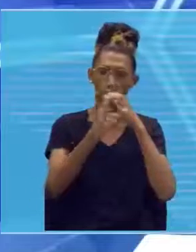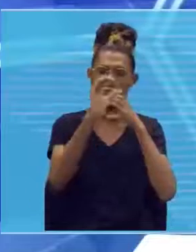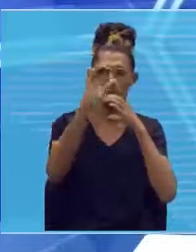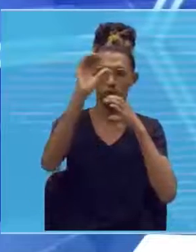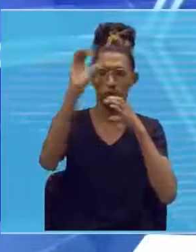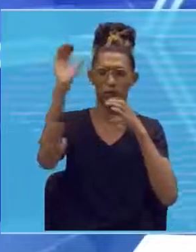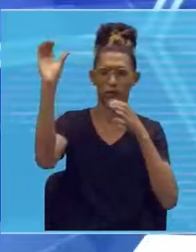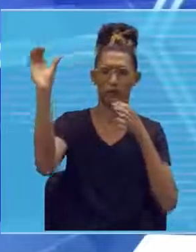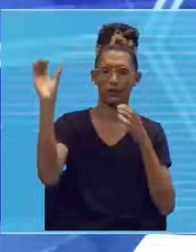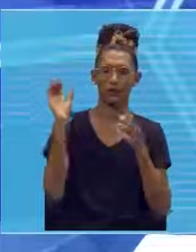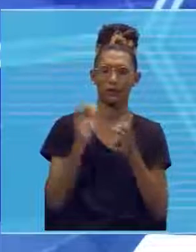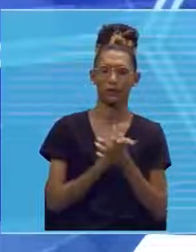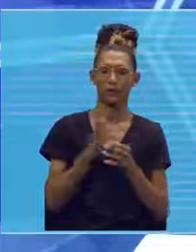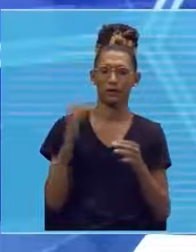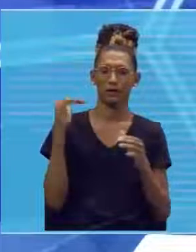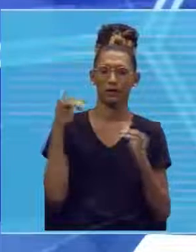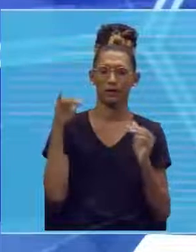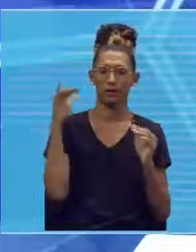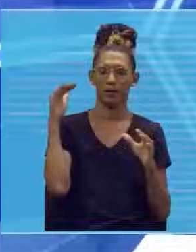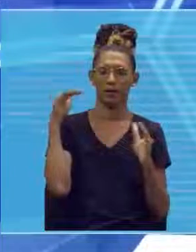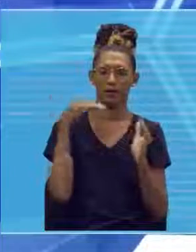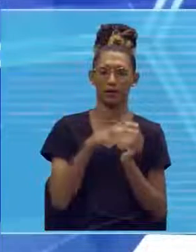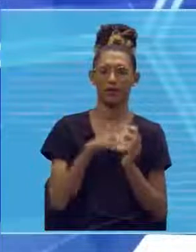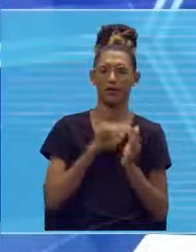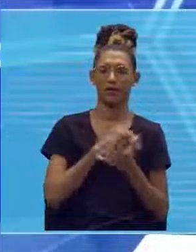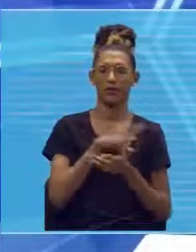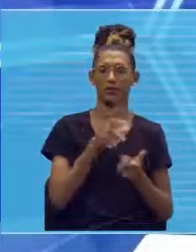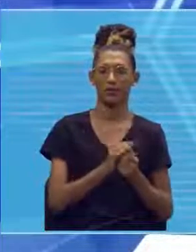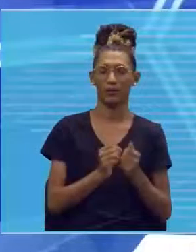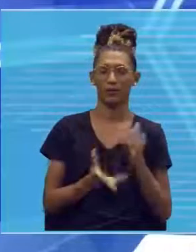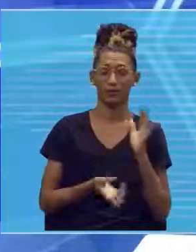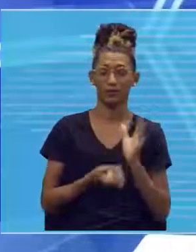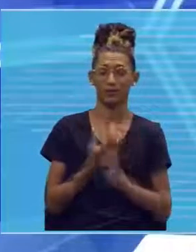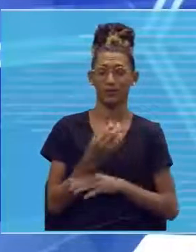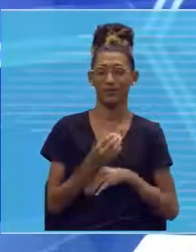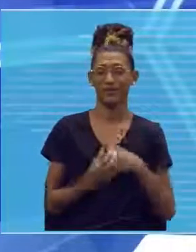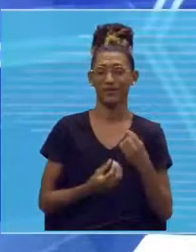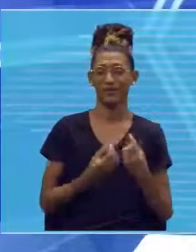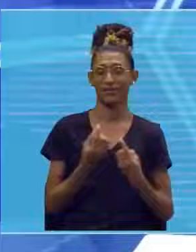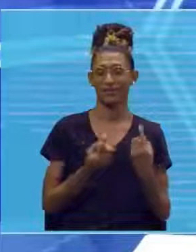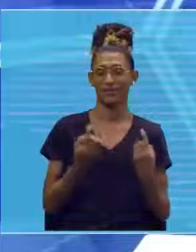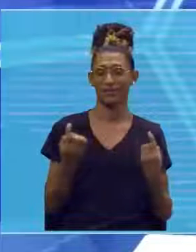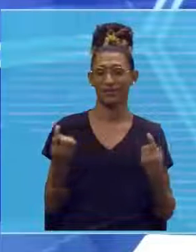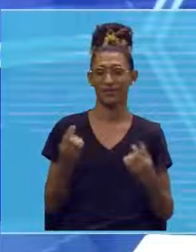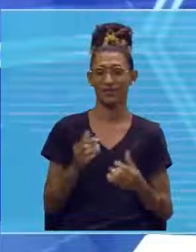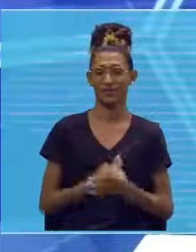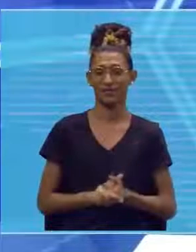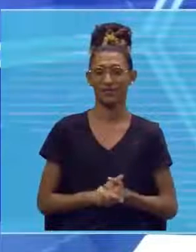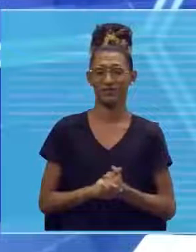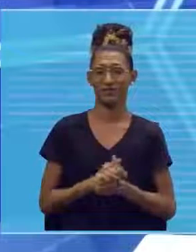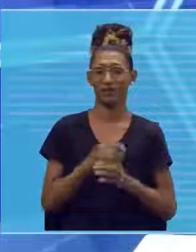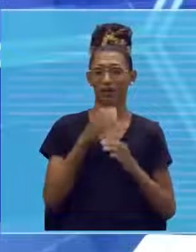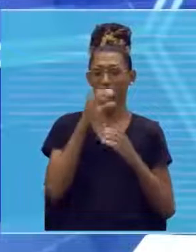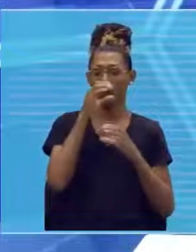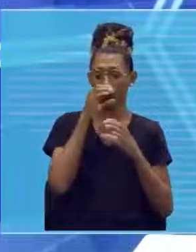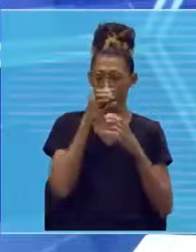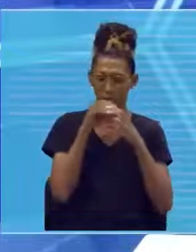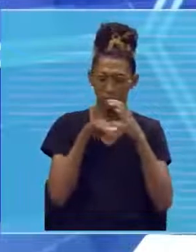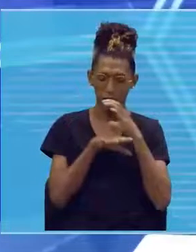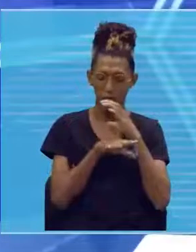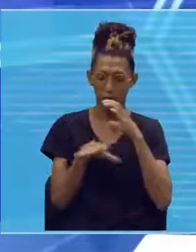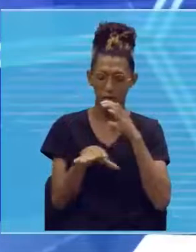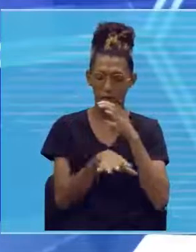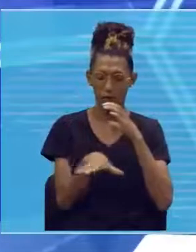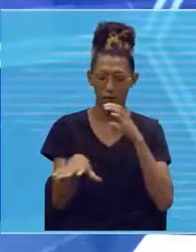bastão sagrado em direção à Terra para dar a vida a fumaça do cigarro Veio parar nas águas dos mares essa